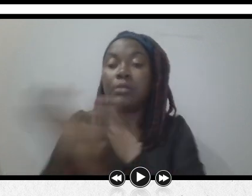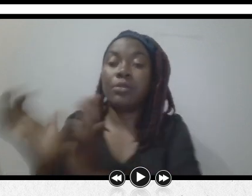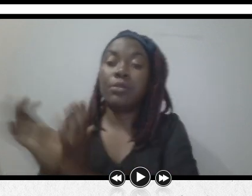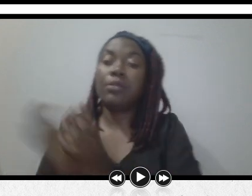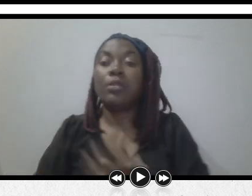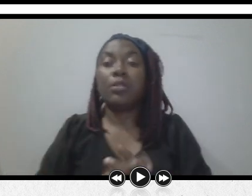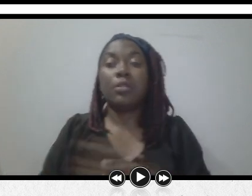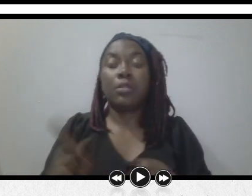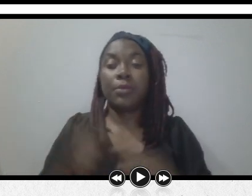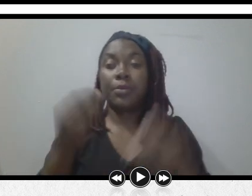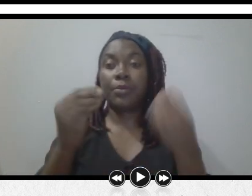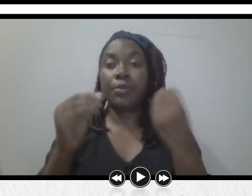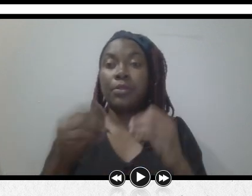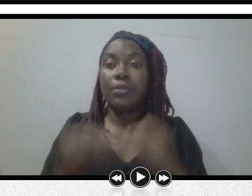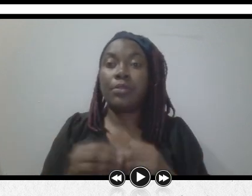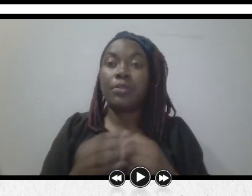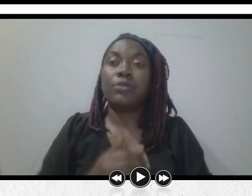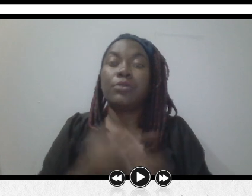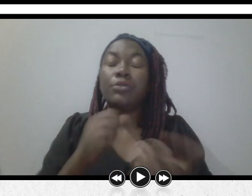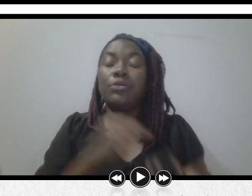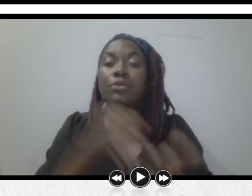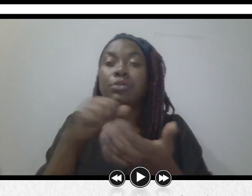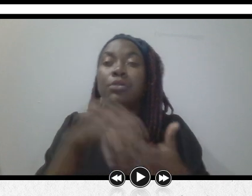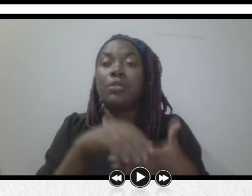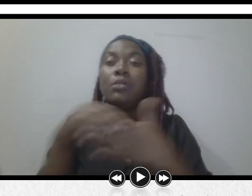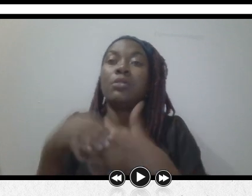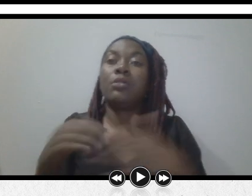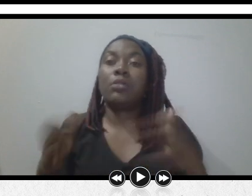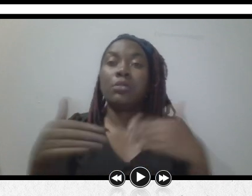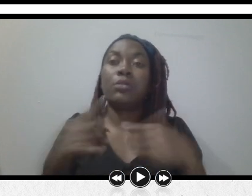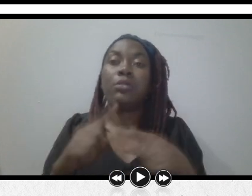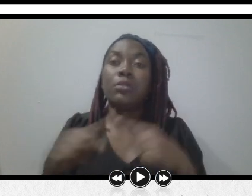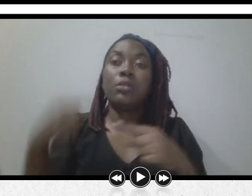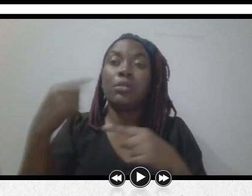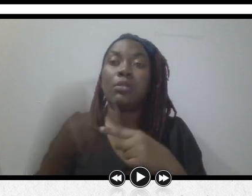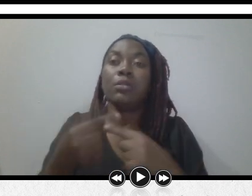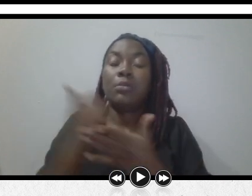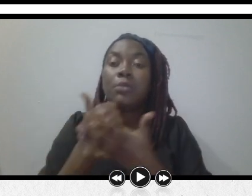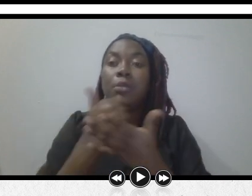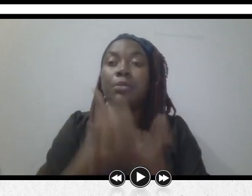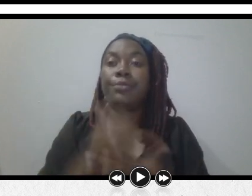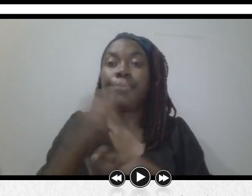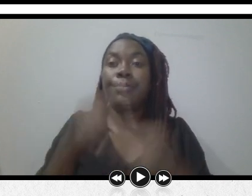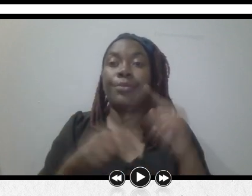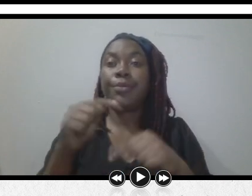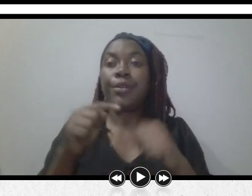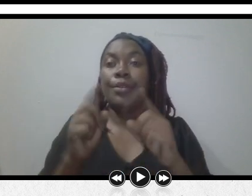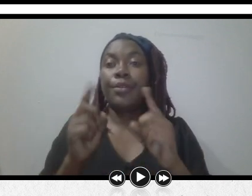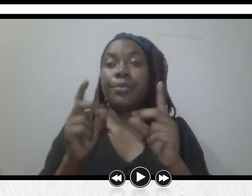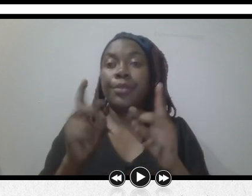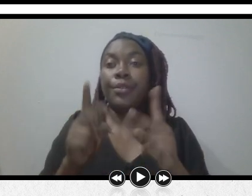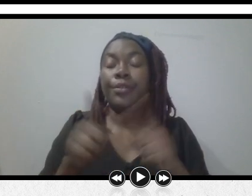dos resíduos segregados por categoria e uma montagem de fardos ou carregamento de caçambas, e depois